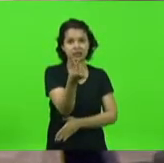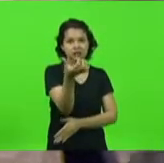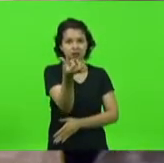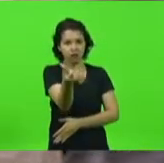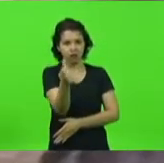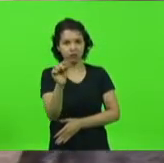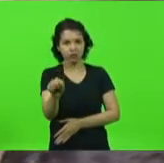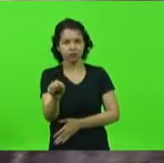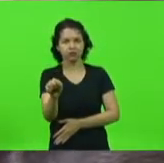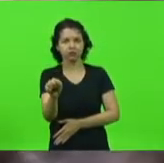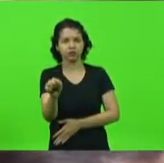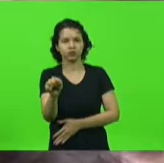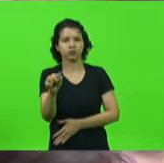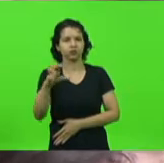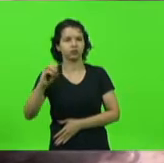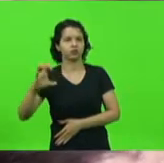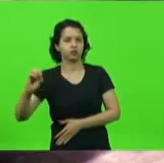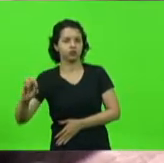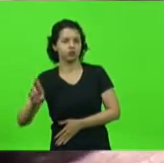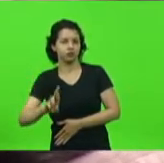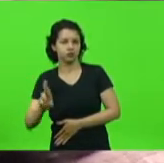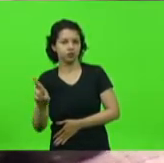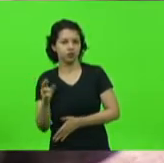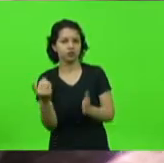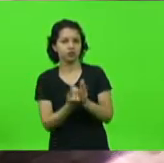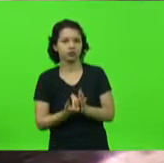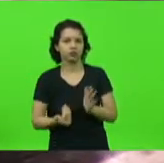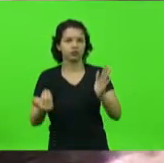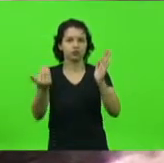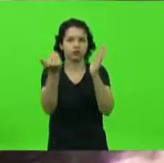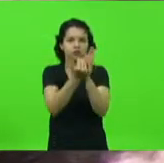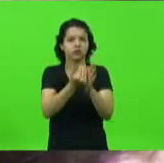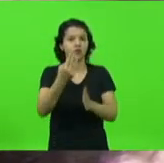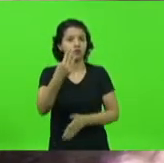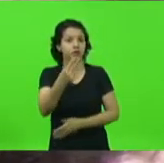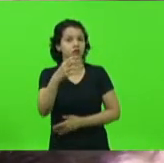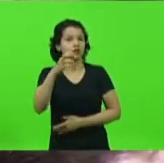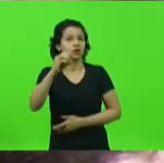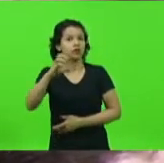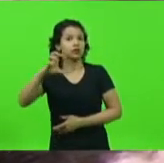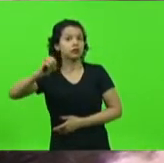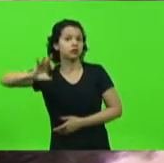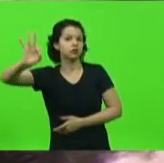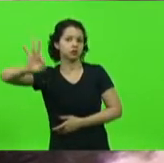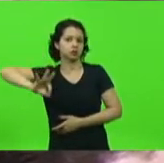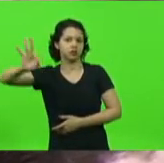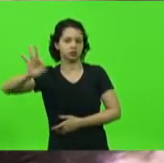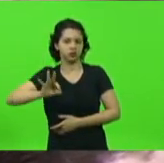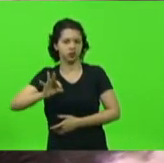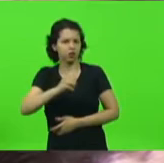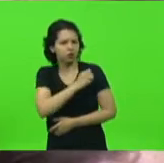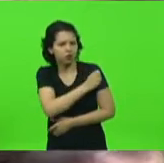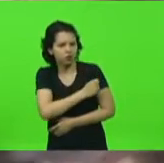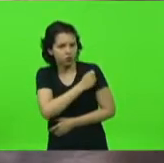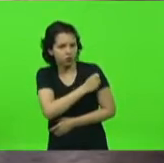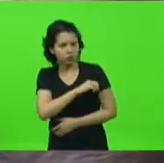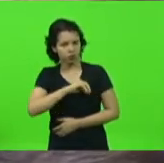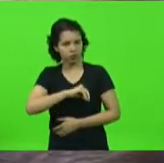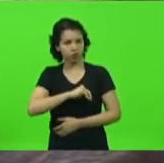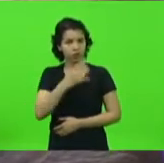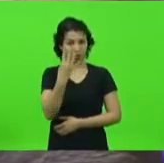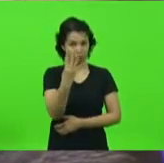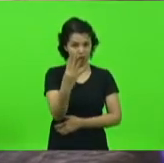R$ 16.000. É um aumento aqui de 300%. Um aluno que ganha